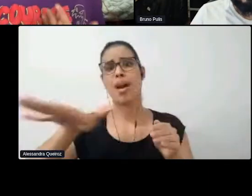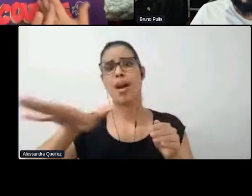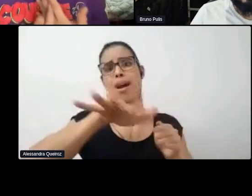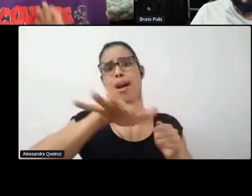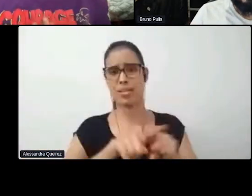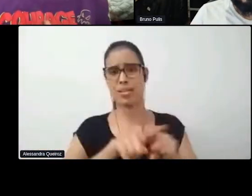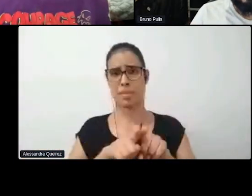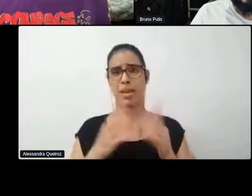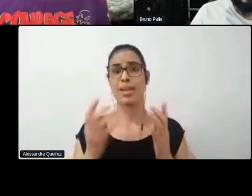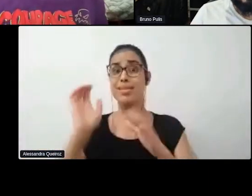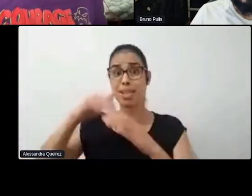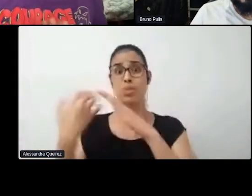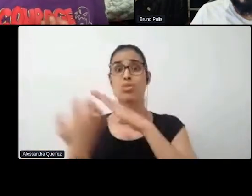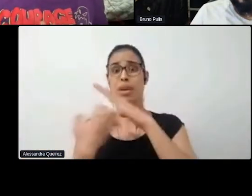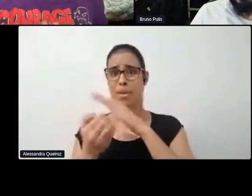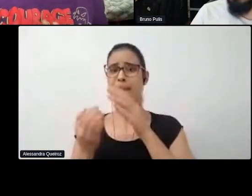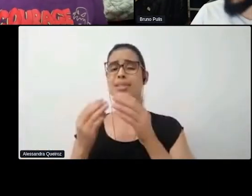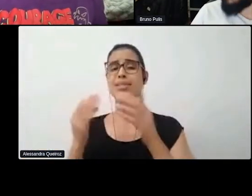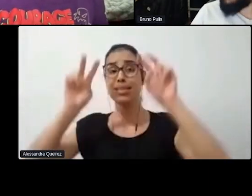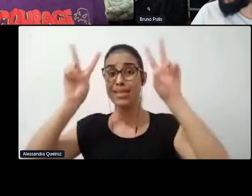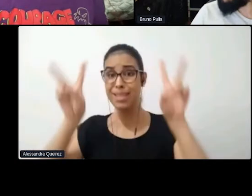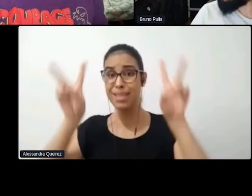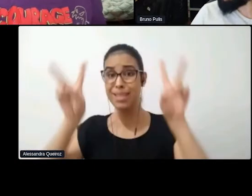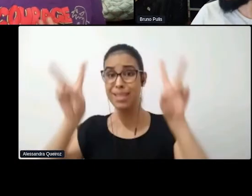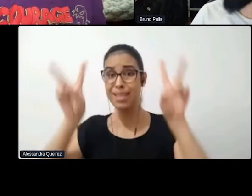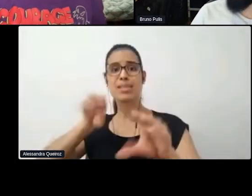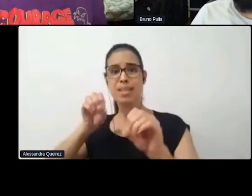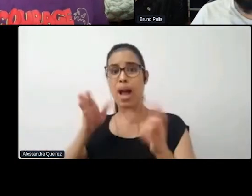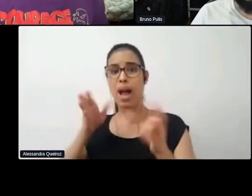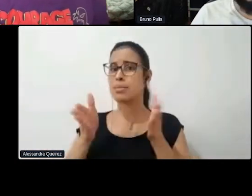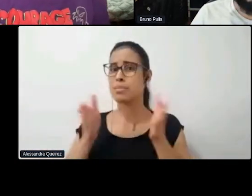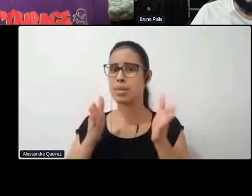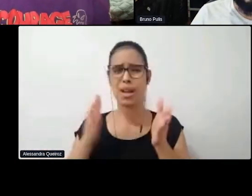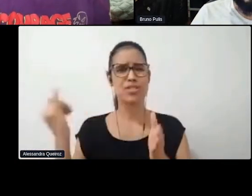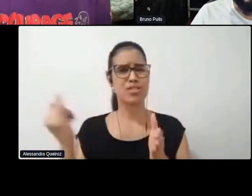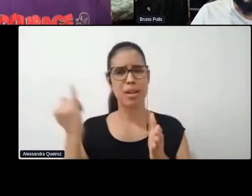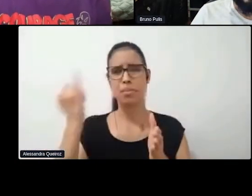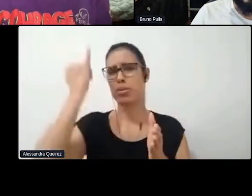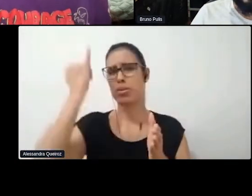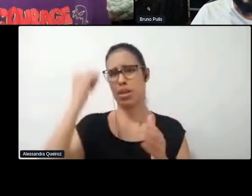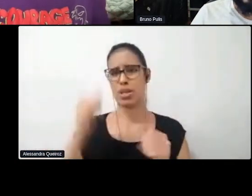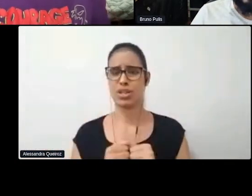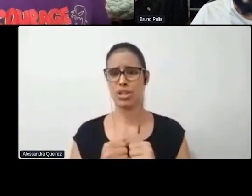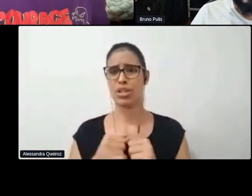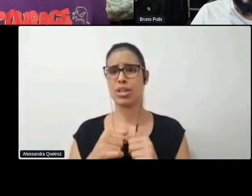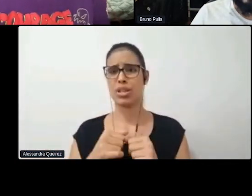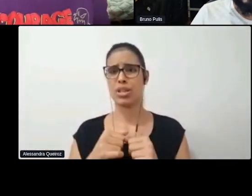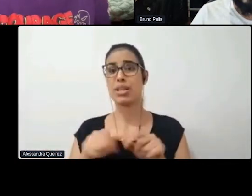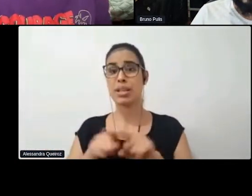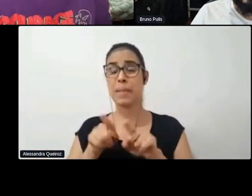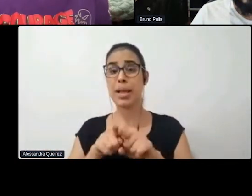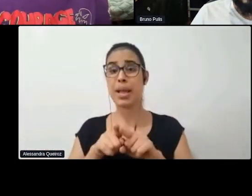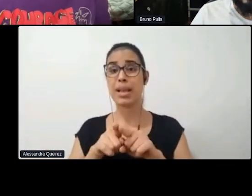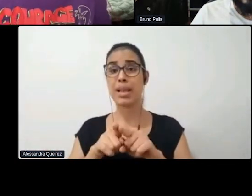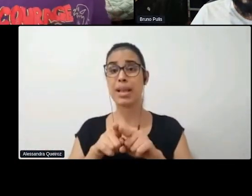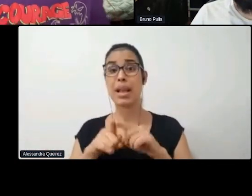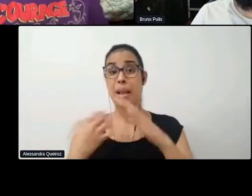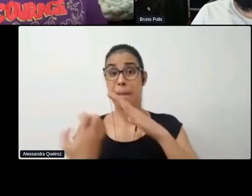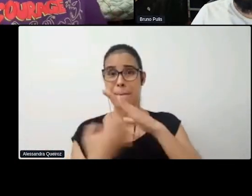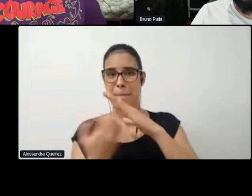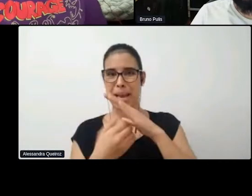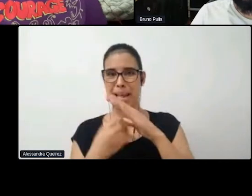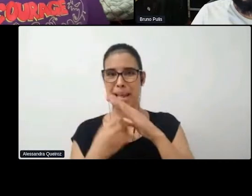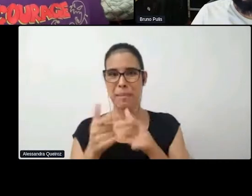é excepcional. Claro, uma startup pode ser difícil, ao menos que a startup tenha um foco em acessibilidade,